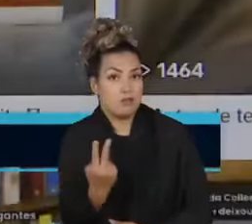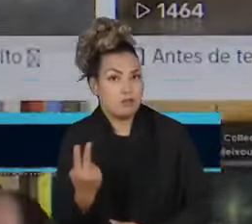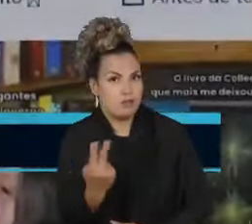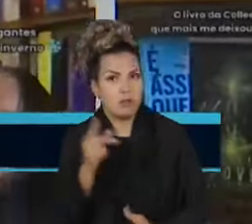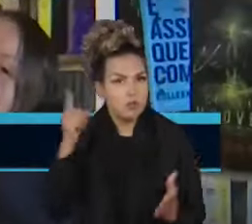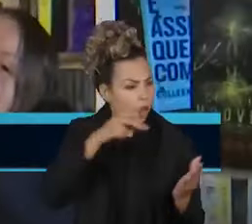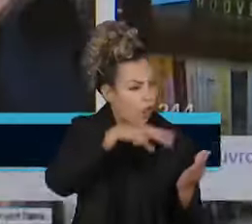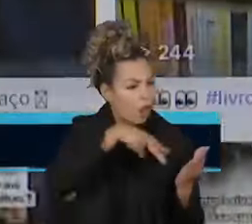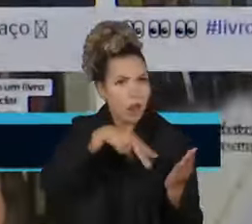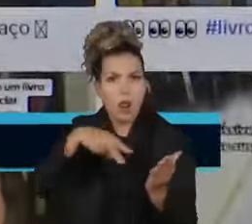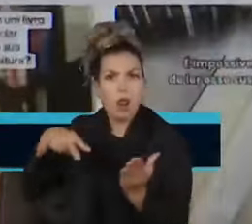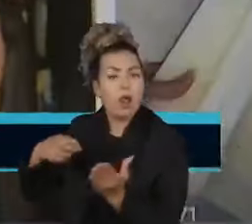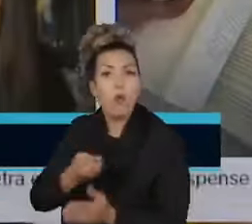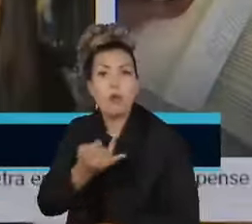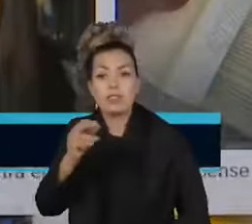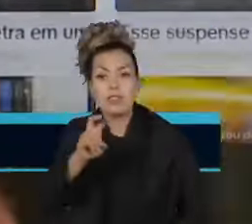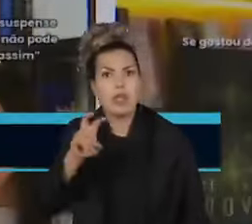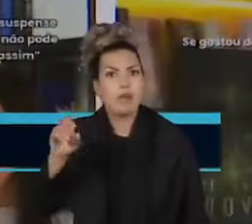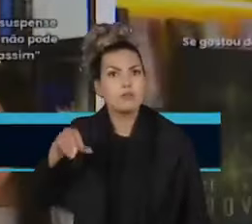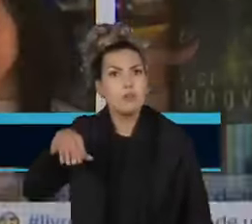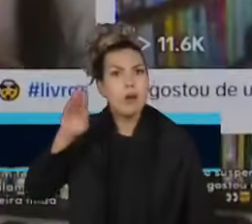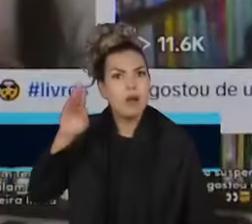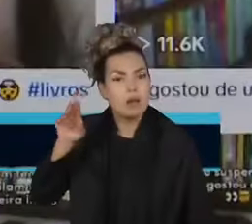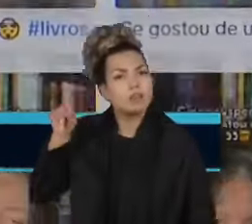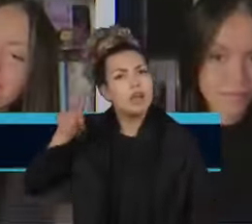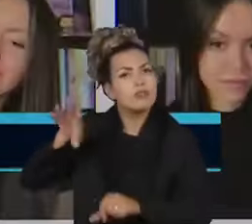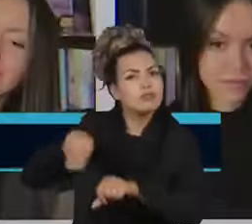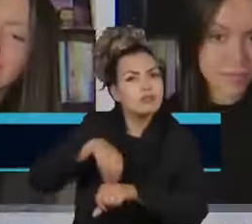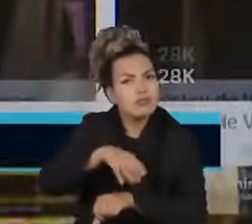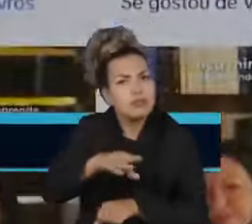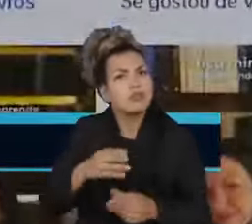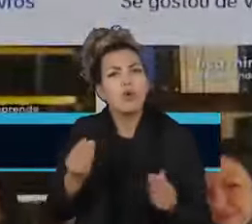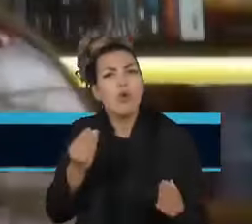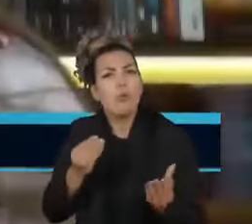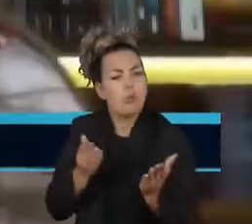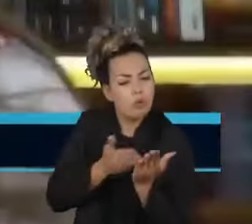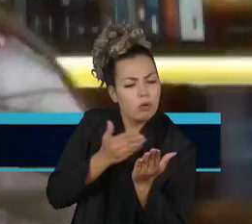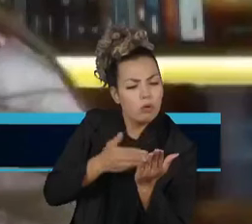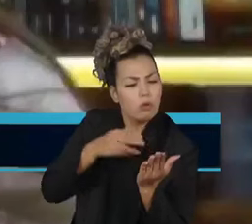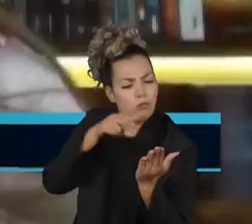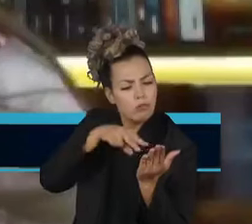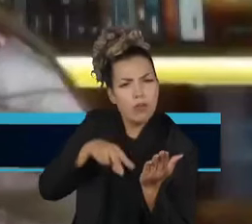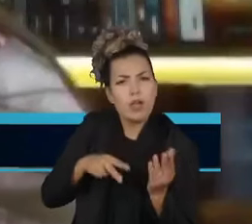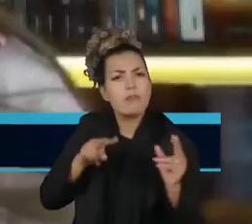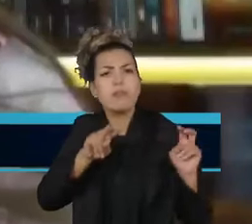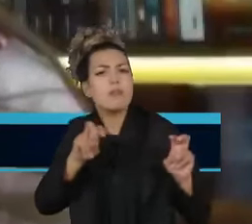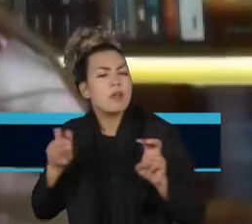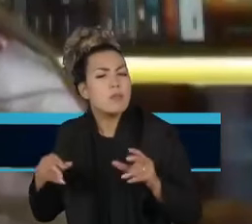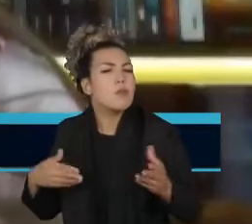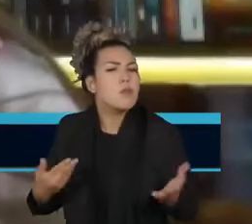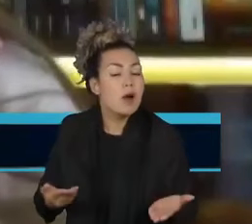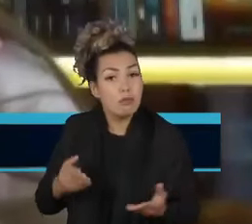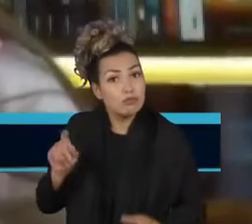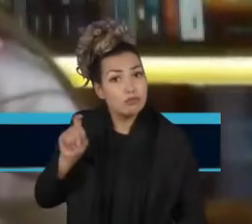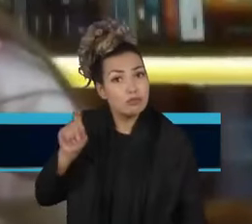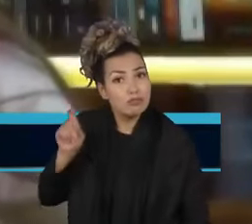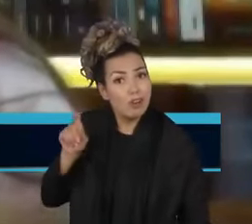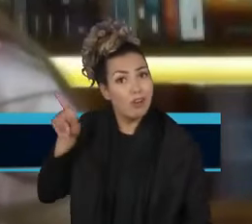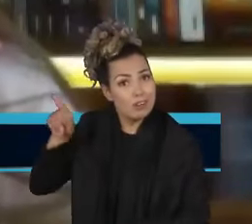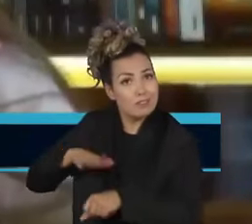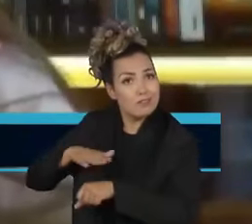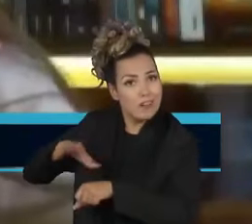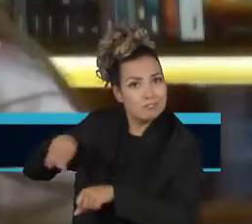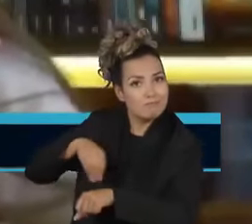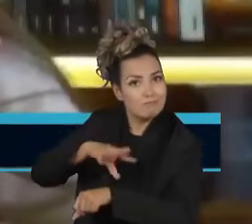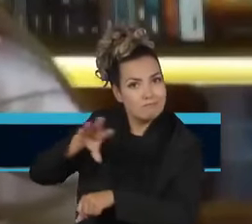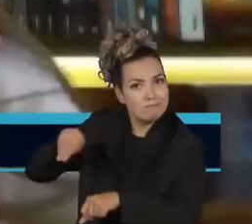de 500 obras e dá dicas sobre literatura no TikTok. Eu acho que eu trabalhar com livros é a